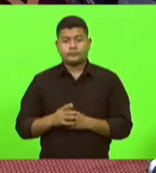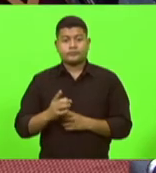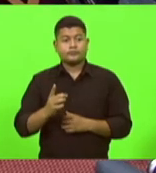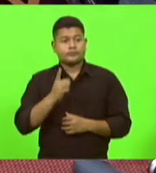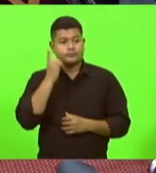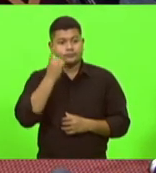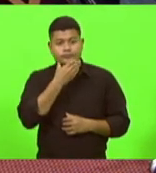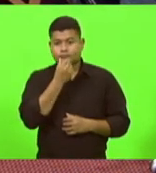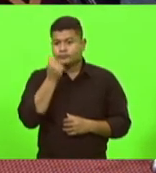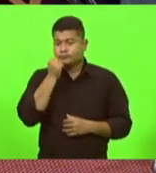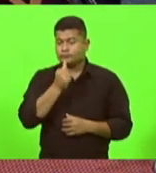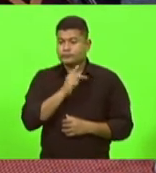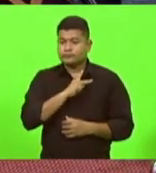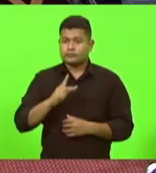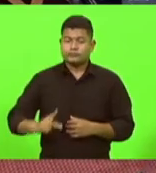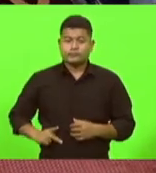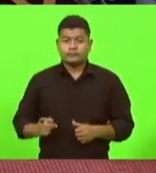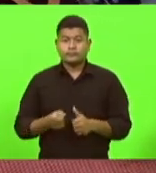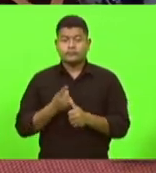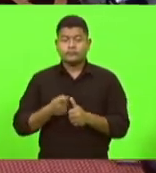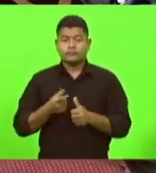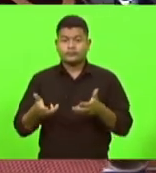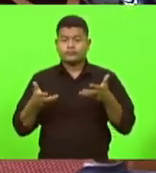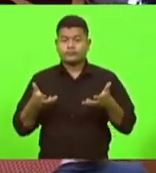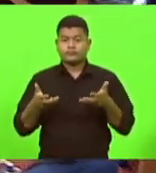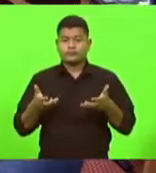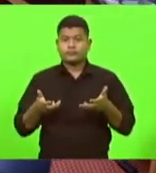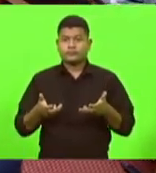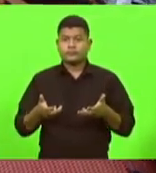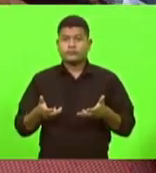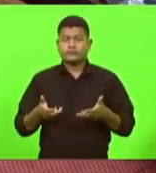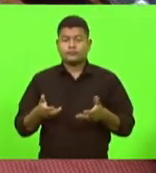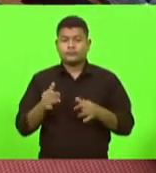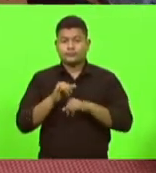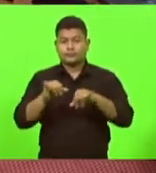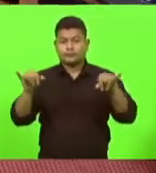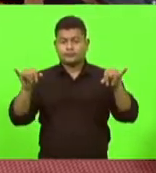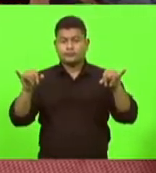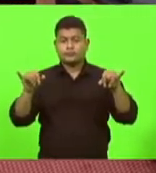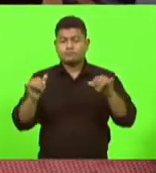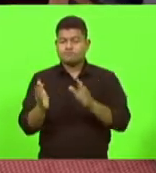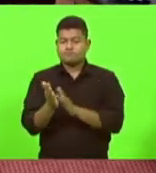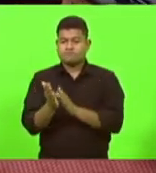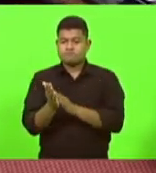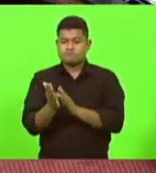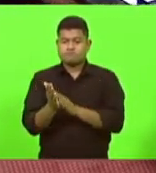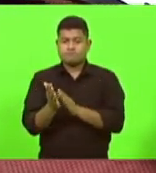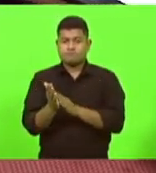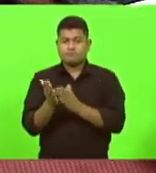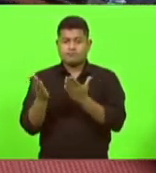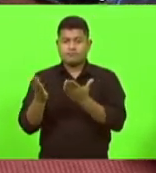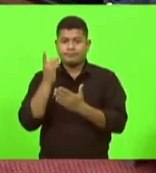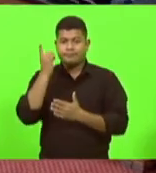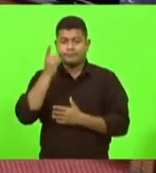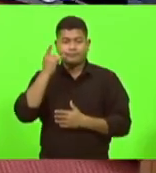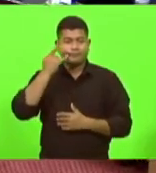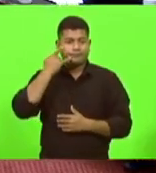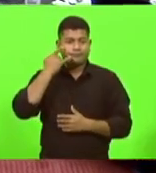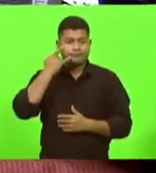deputados, primeiramente eu quero externar e parabenizar o deputado Mauro de